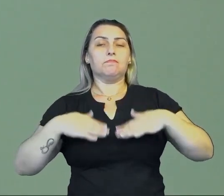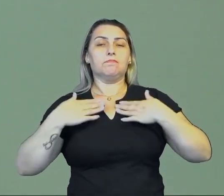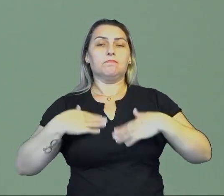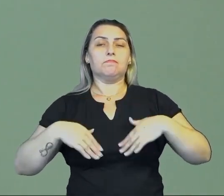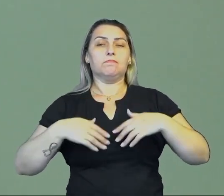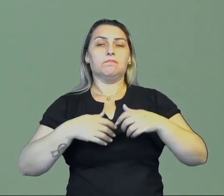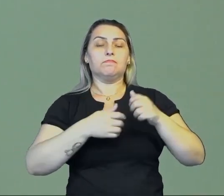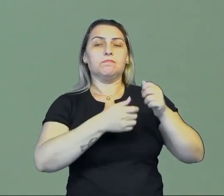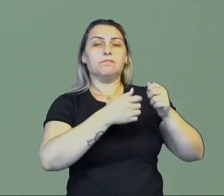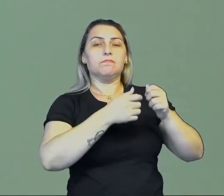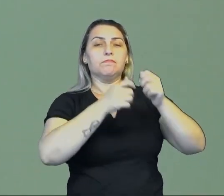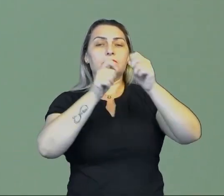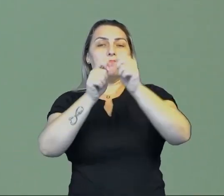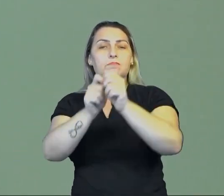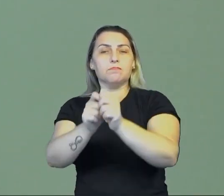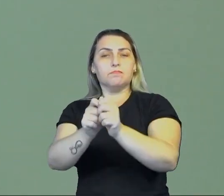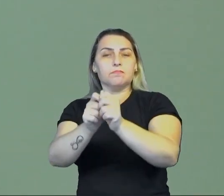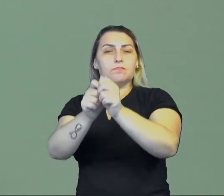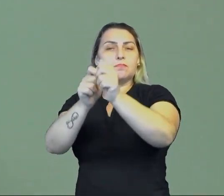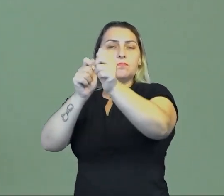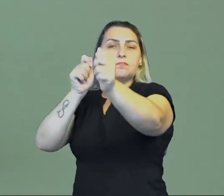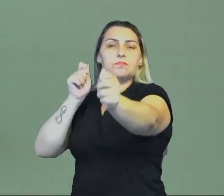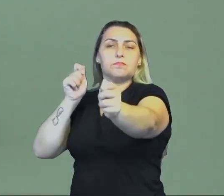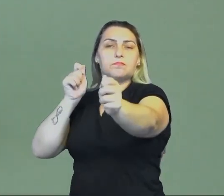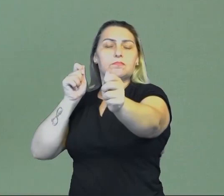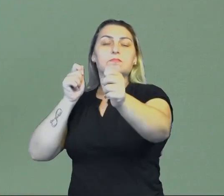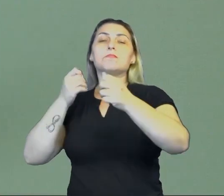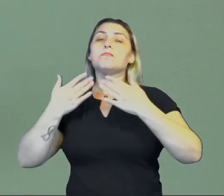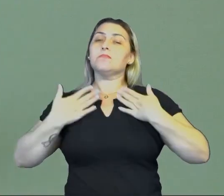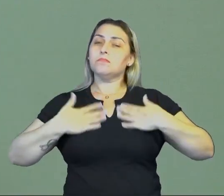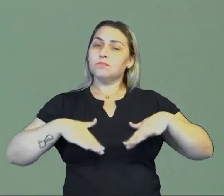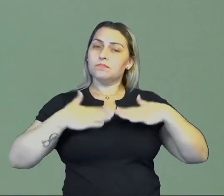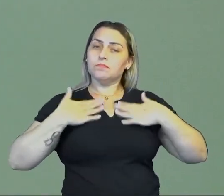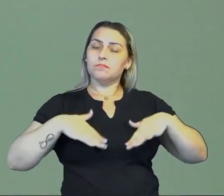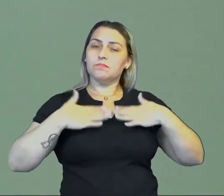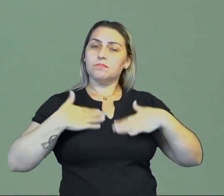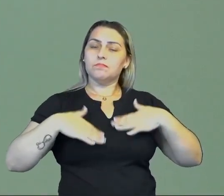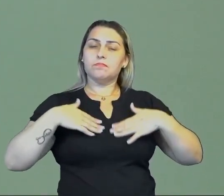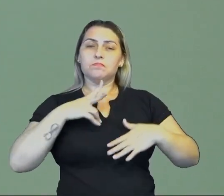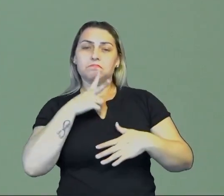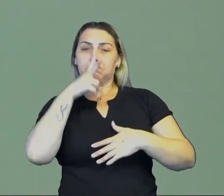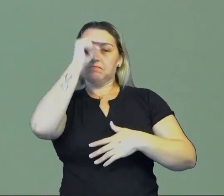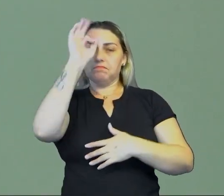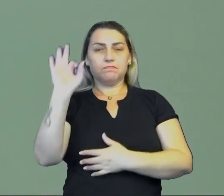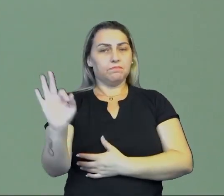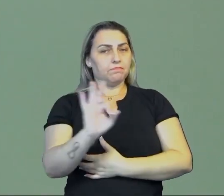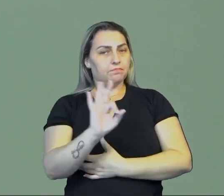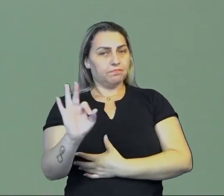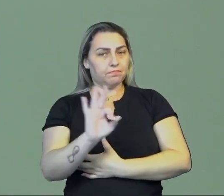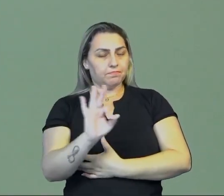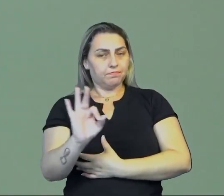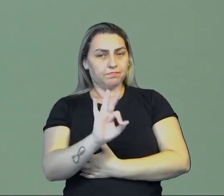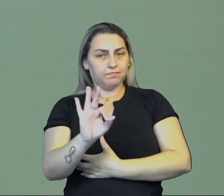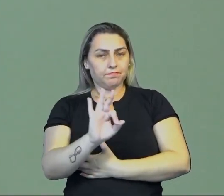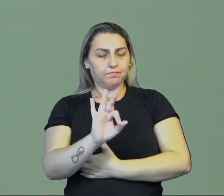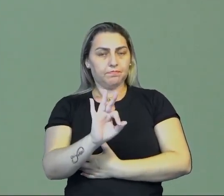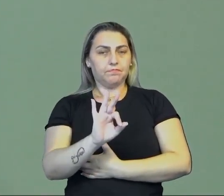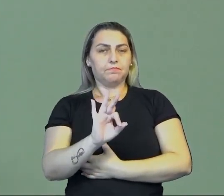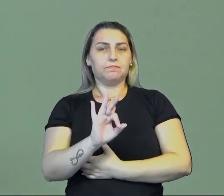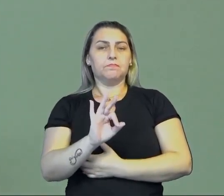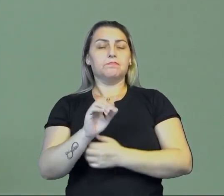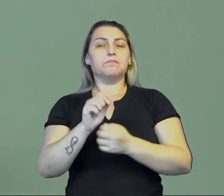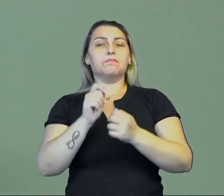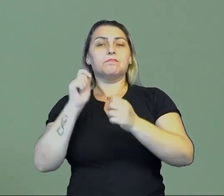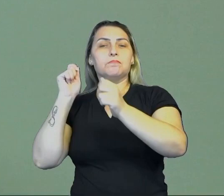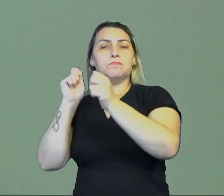uma lança lança Então olha o movimento lançamento eu não fiz força para lançar a lança eu